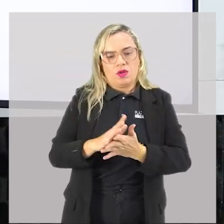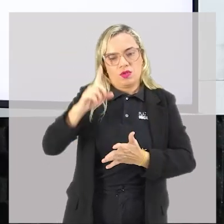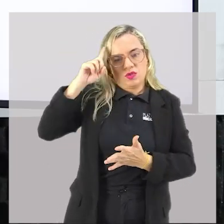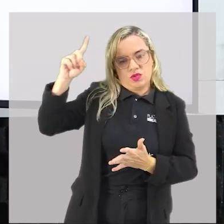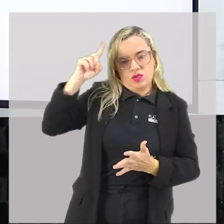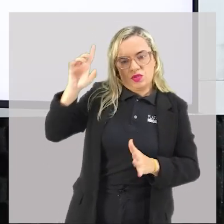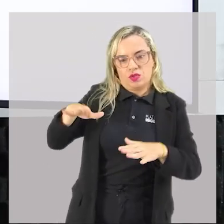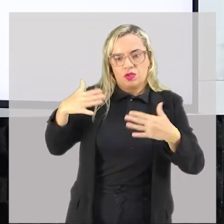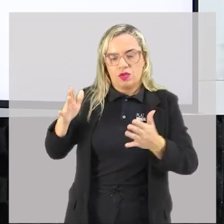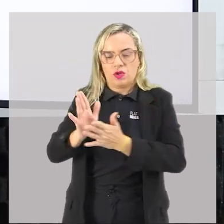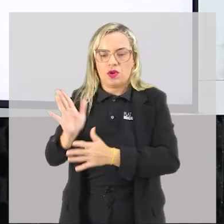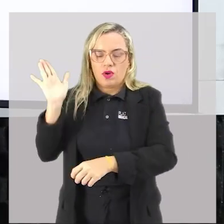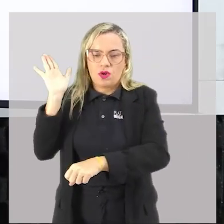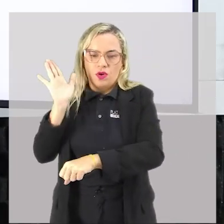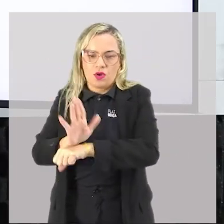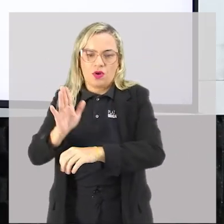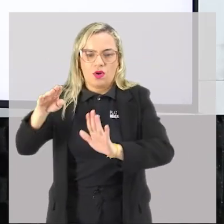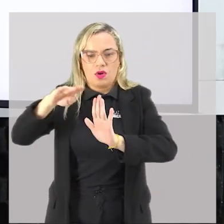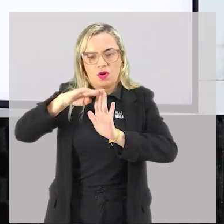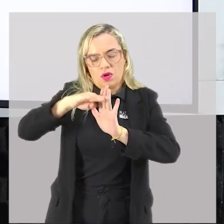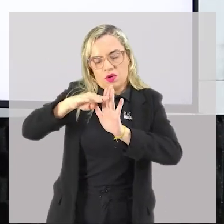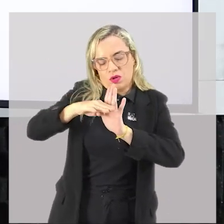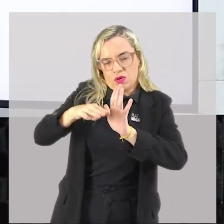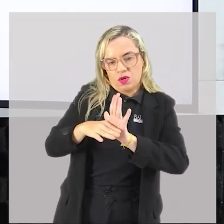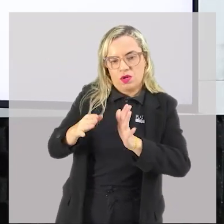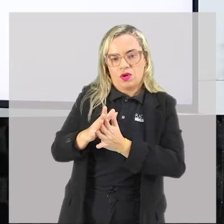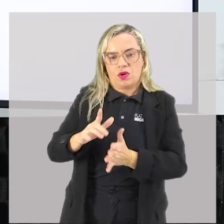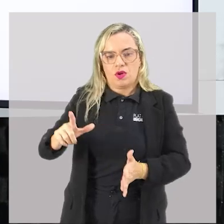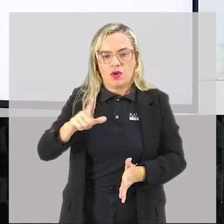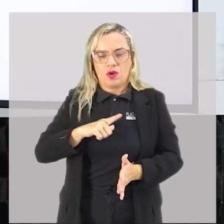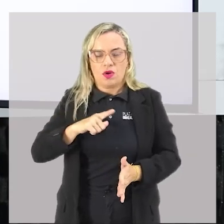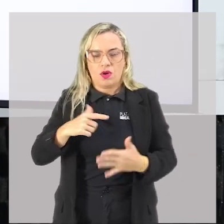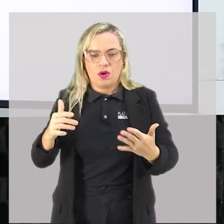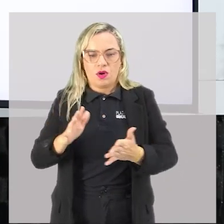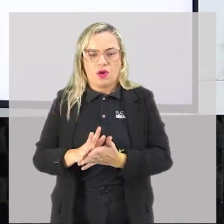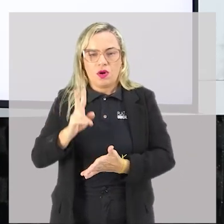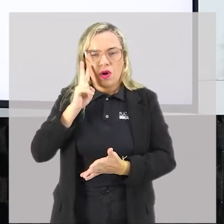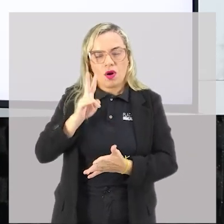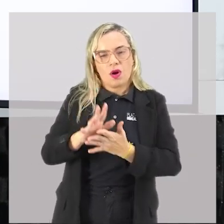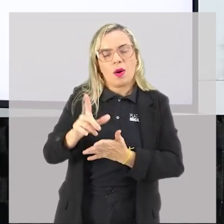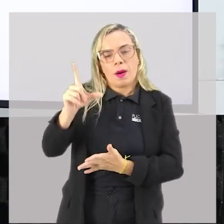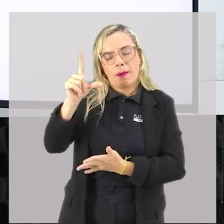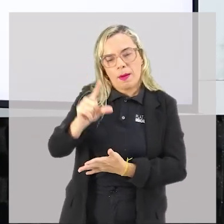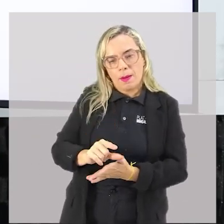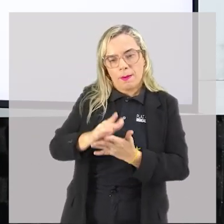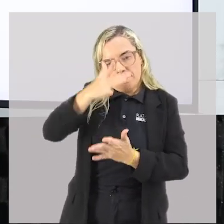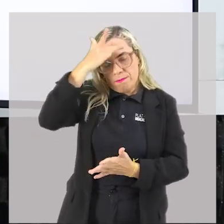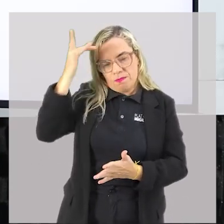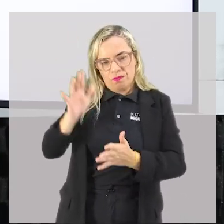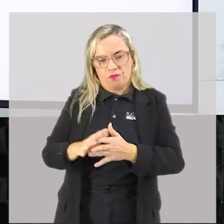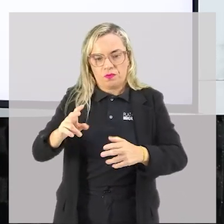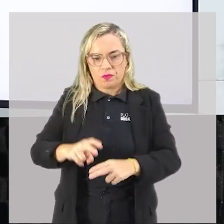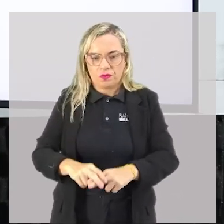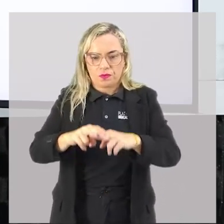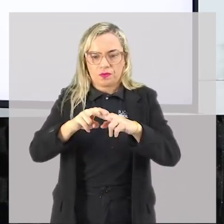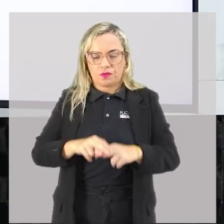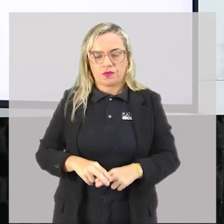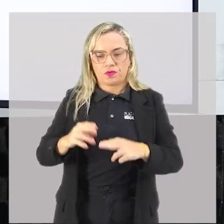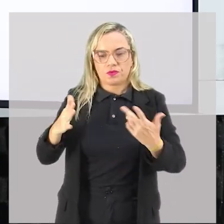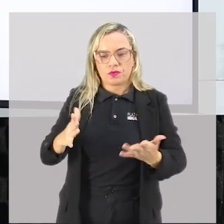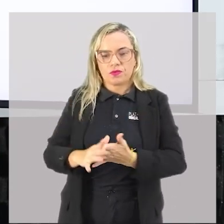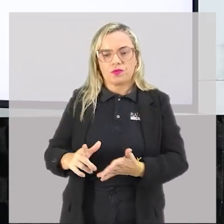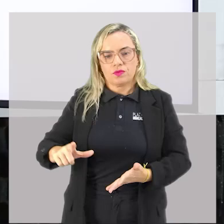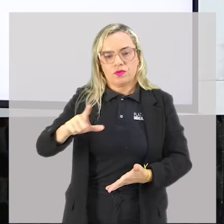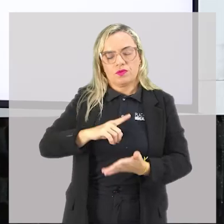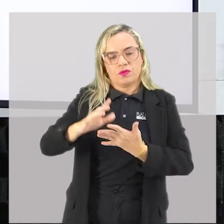O programa vespertino, normalmente eram programas que têm uma visualização menor. Por isso, esses programas da tarde